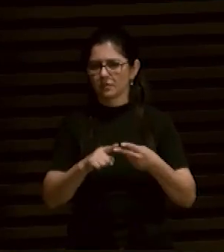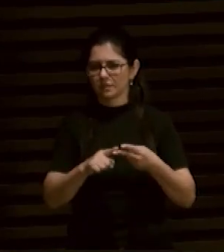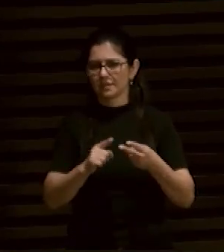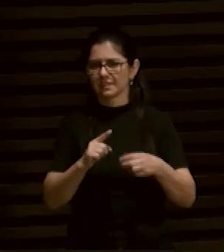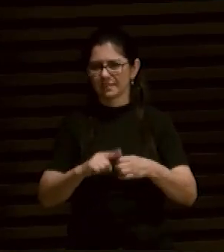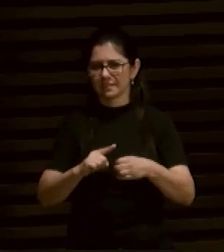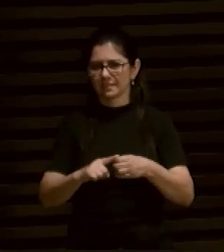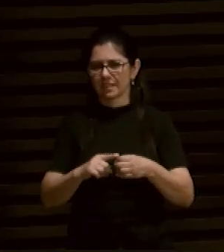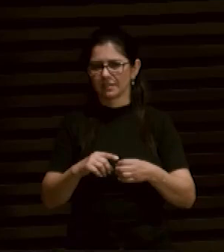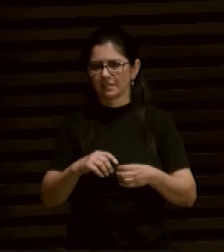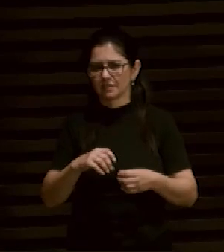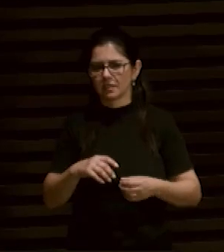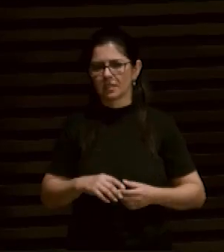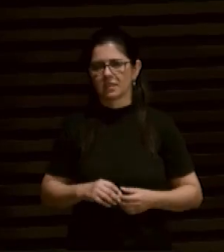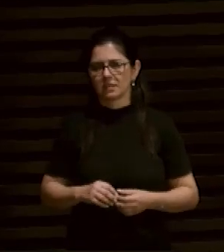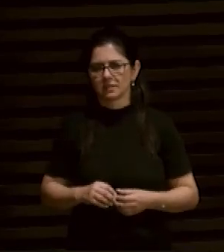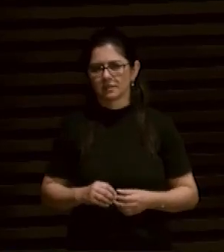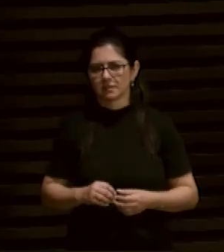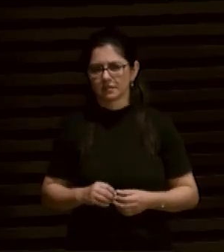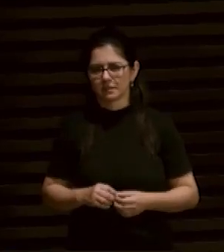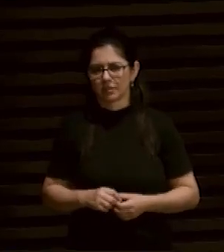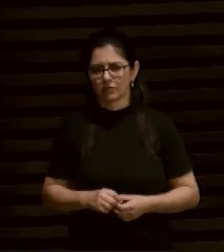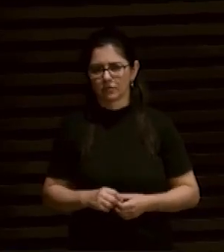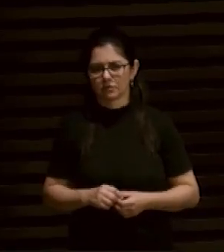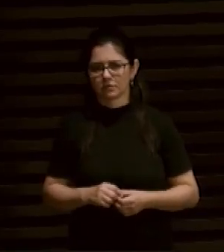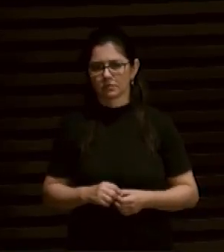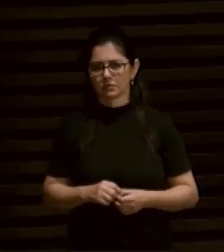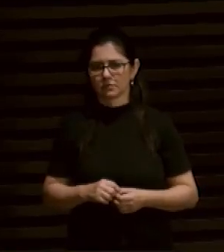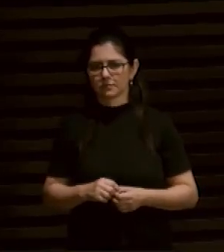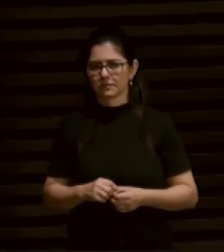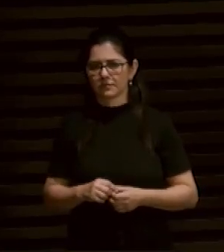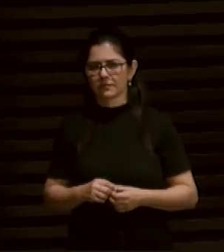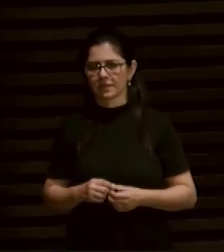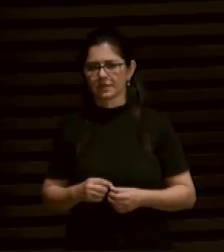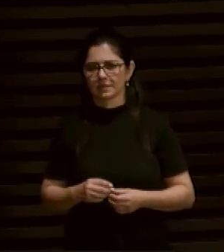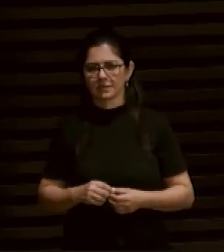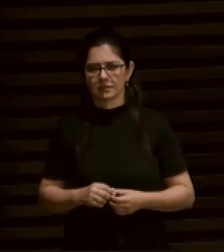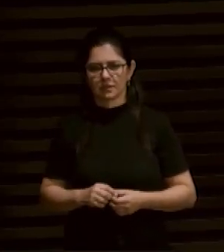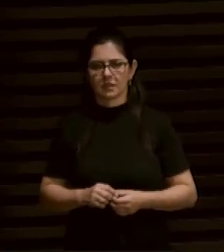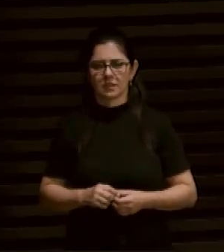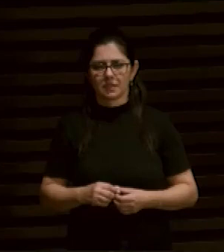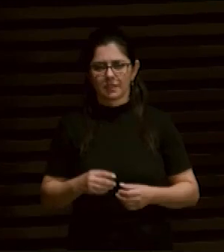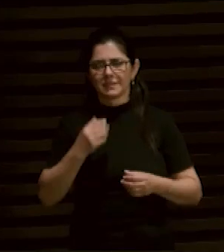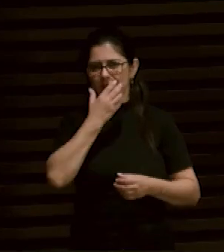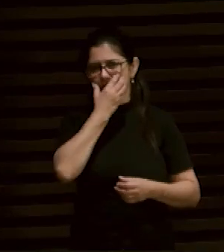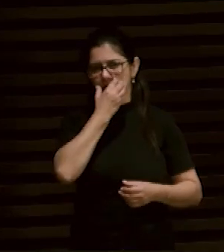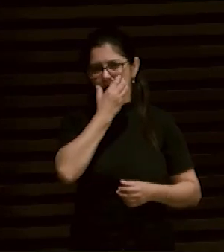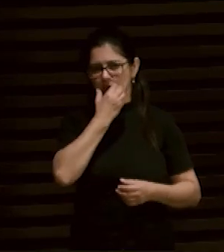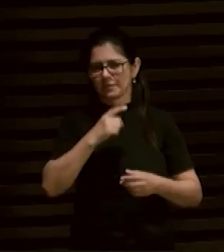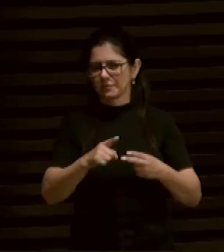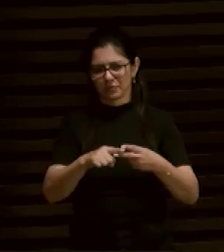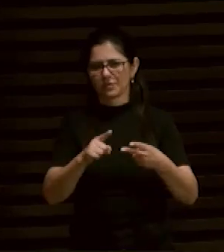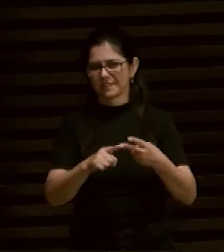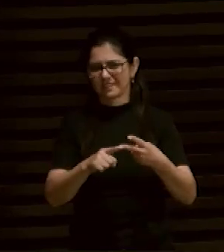são lugares de proliferação da maldade. Porém, o texto fala que até Nínive era uma cidade importante para Deus.